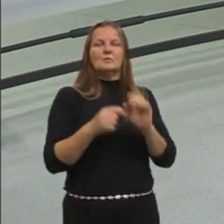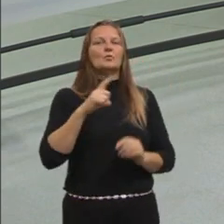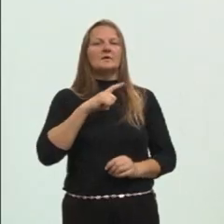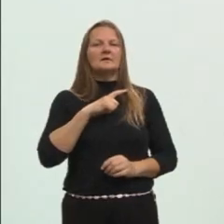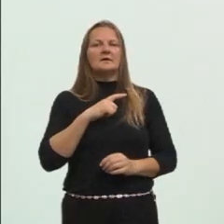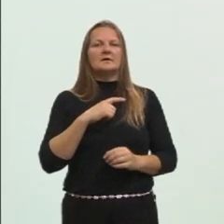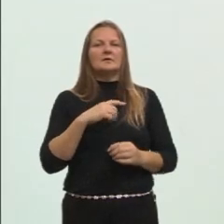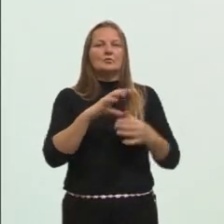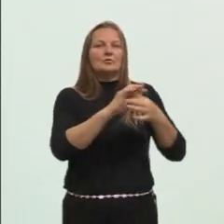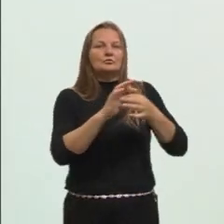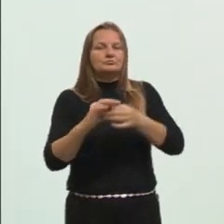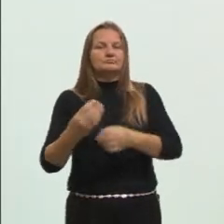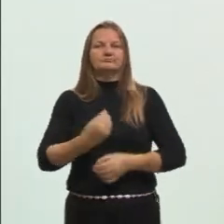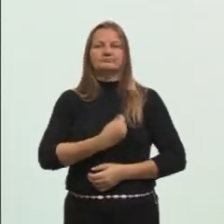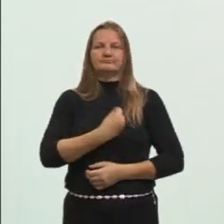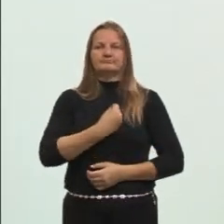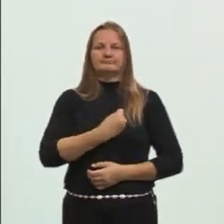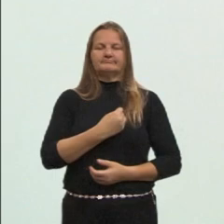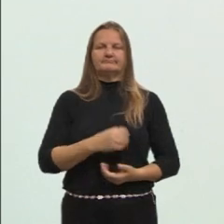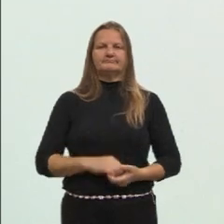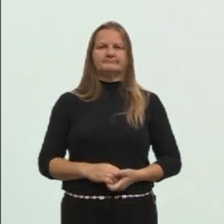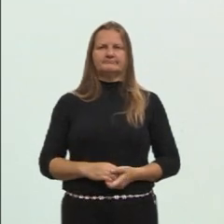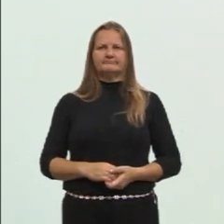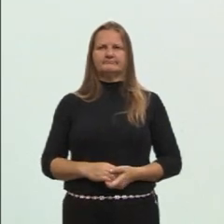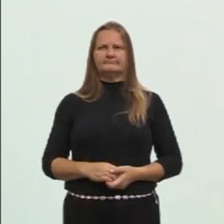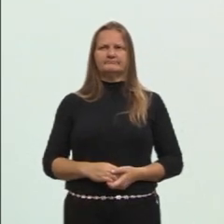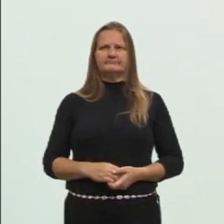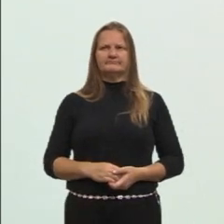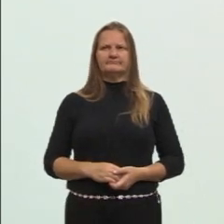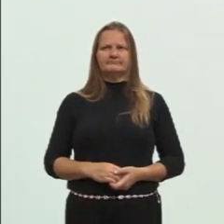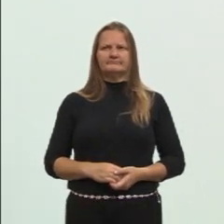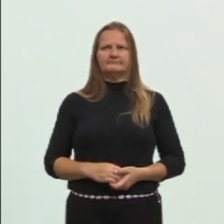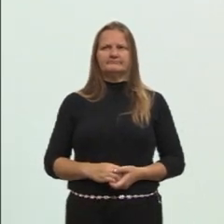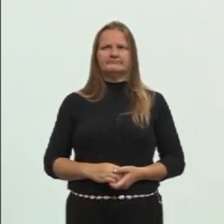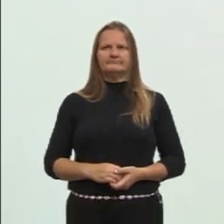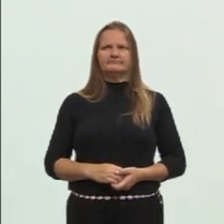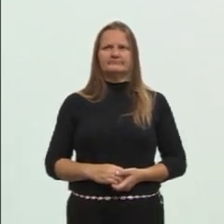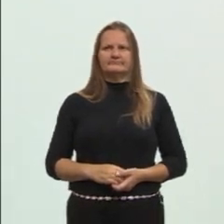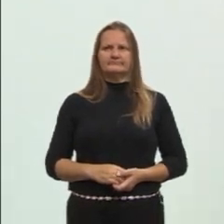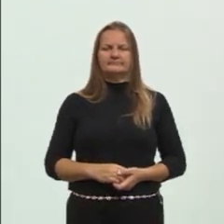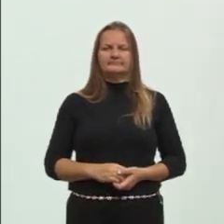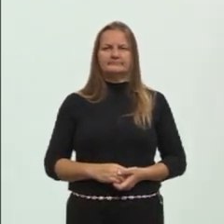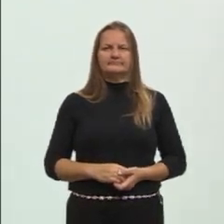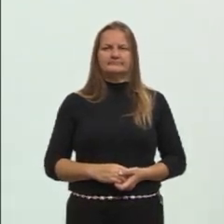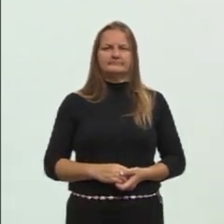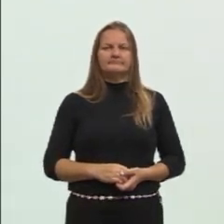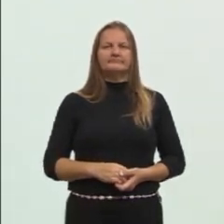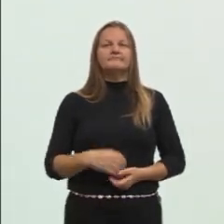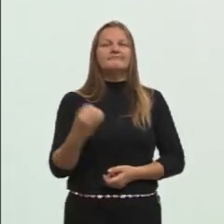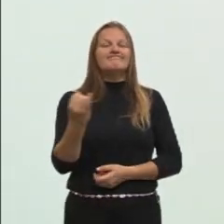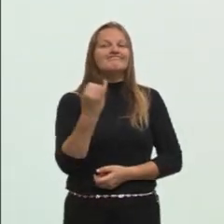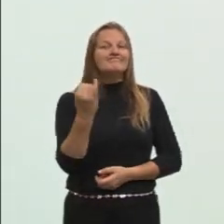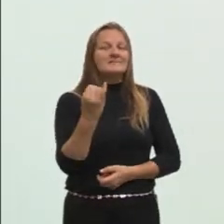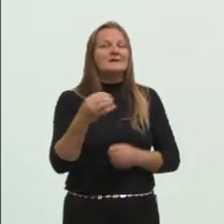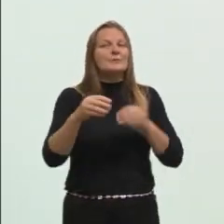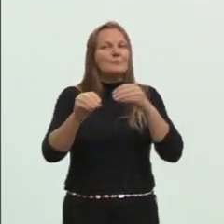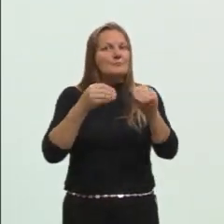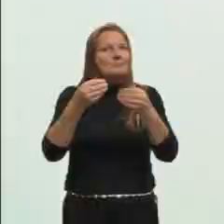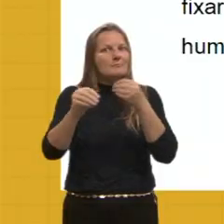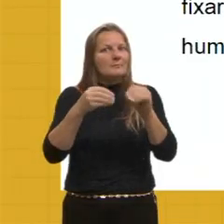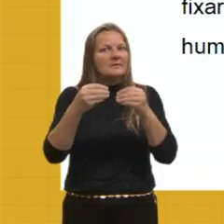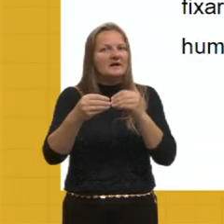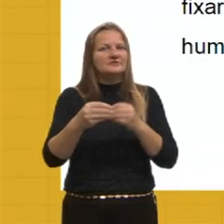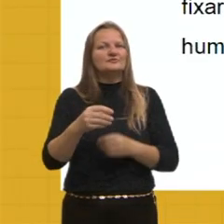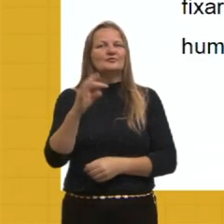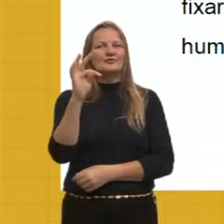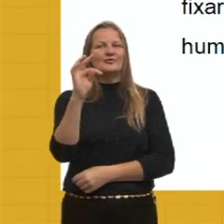tem a ver aí que que faz no meio ambiente o impacto dos microplásticos então eles incorporam partículas